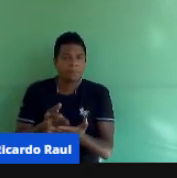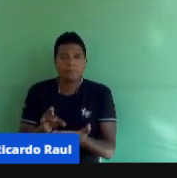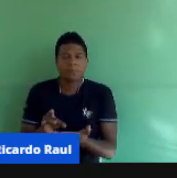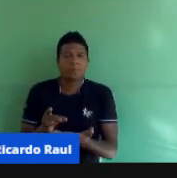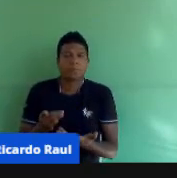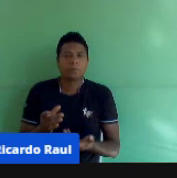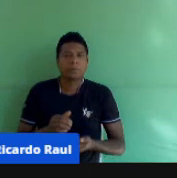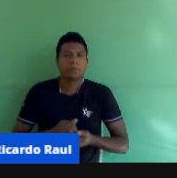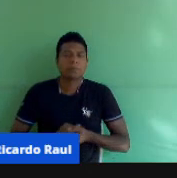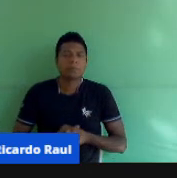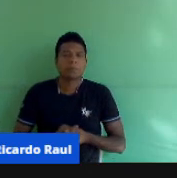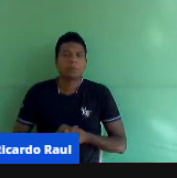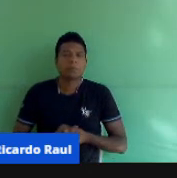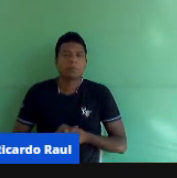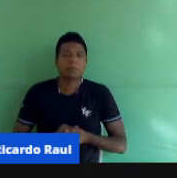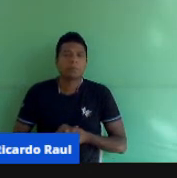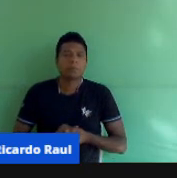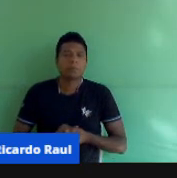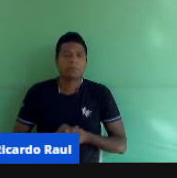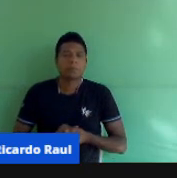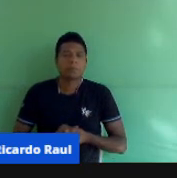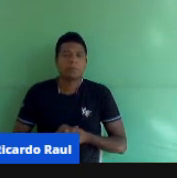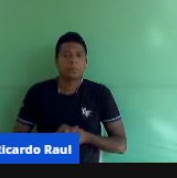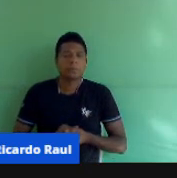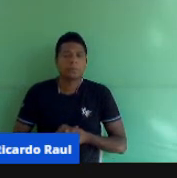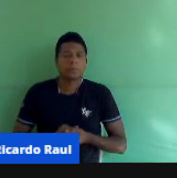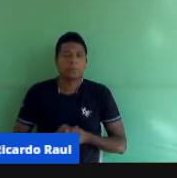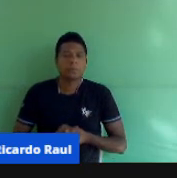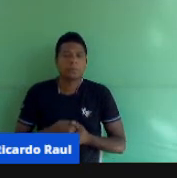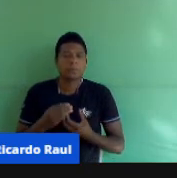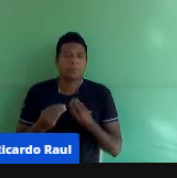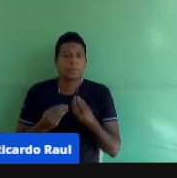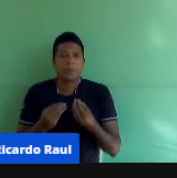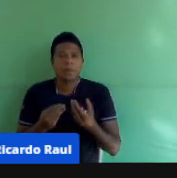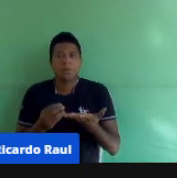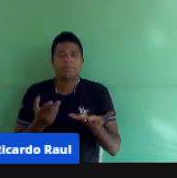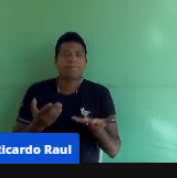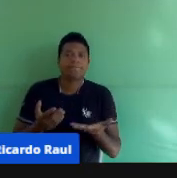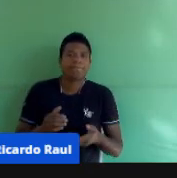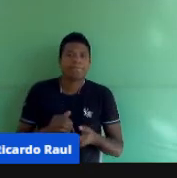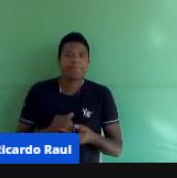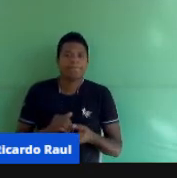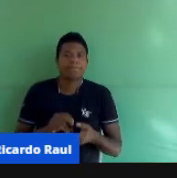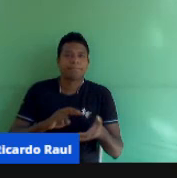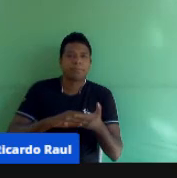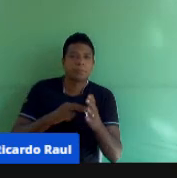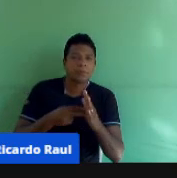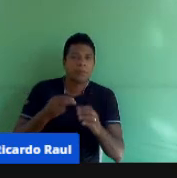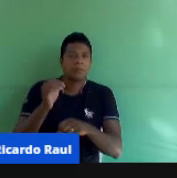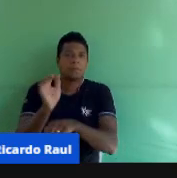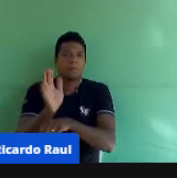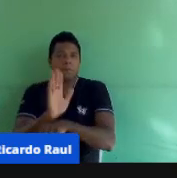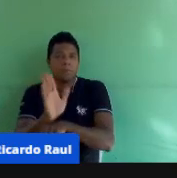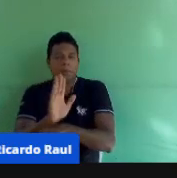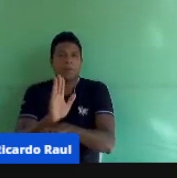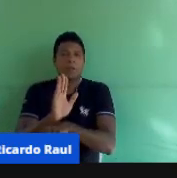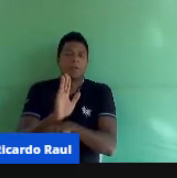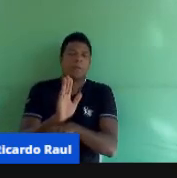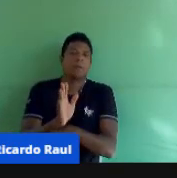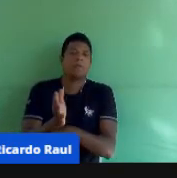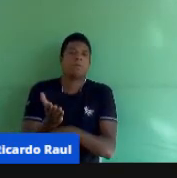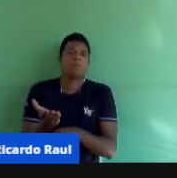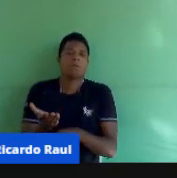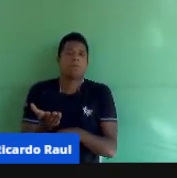há não é possível fazer uma interpretação fílmica, sem levar em